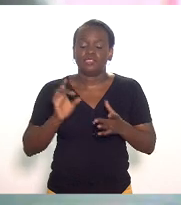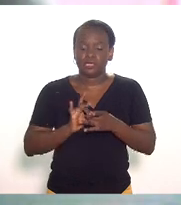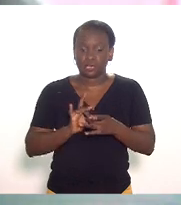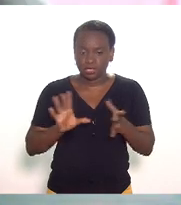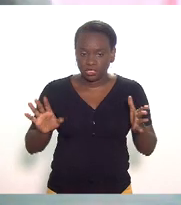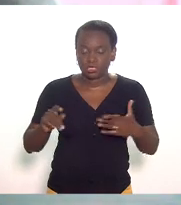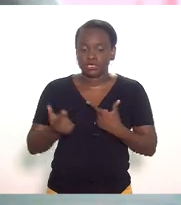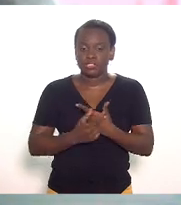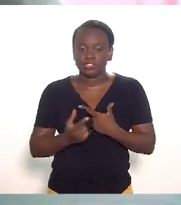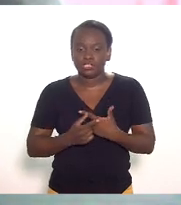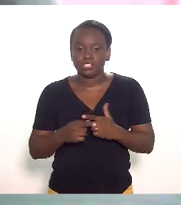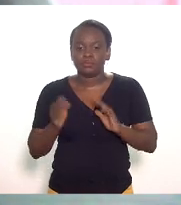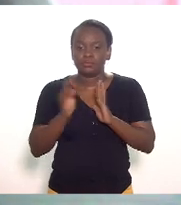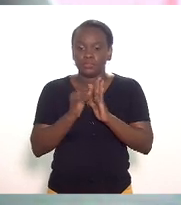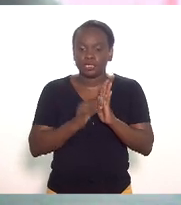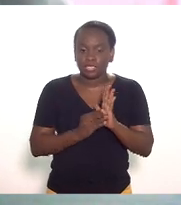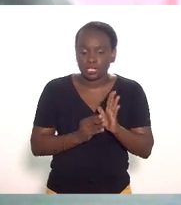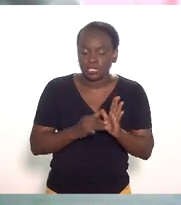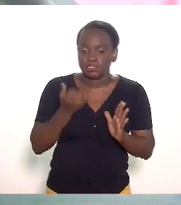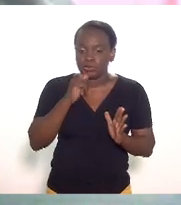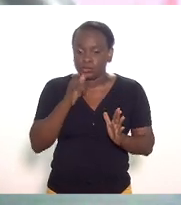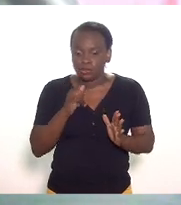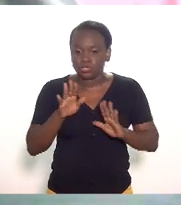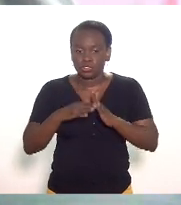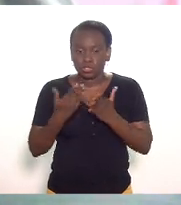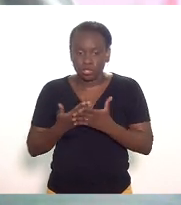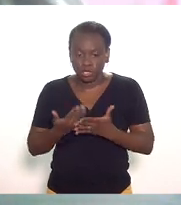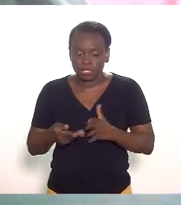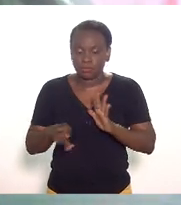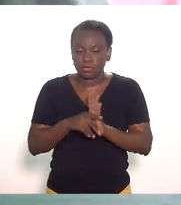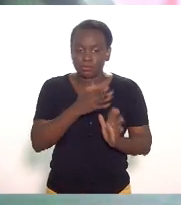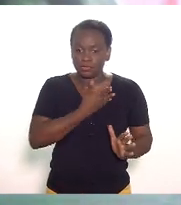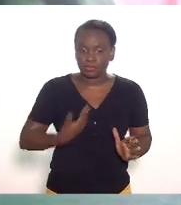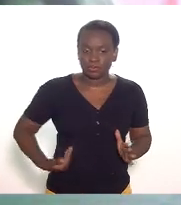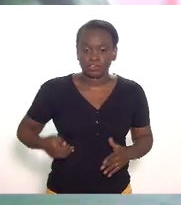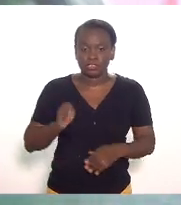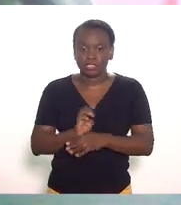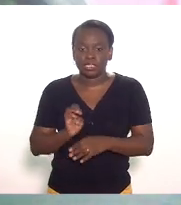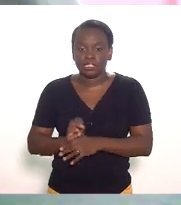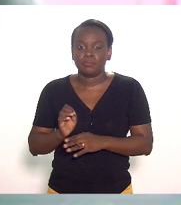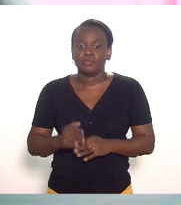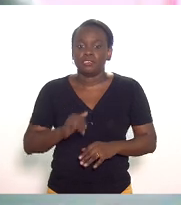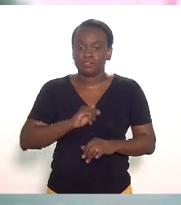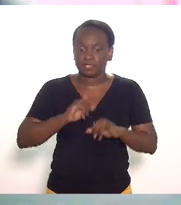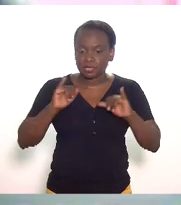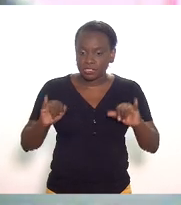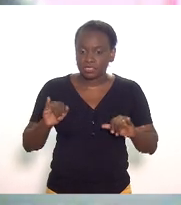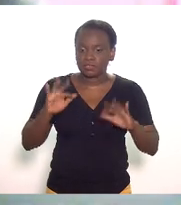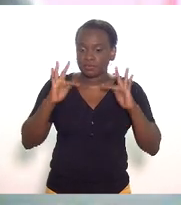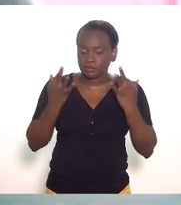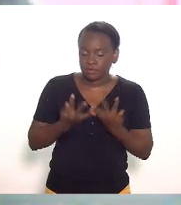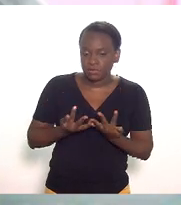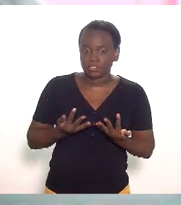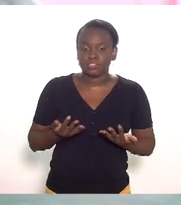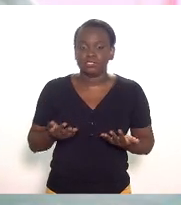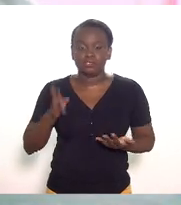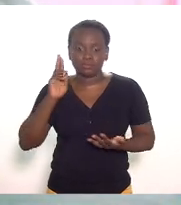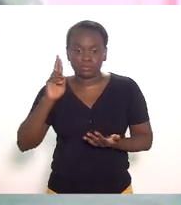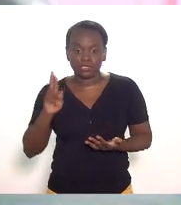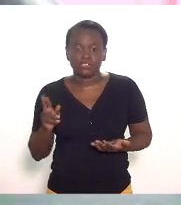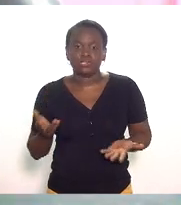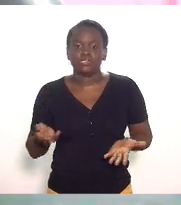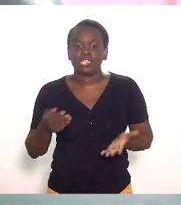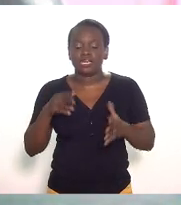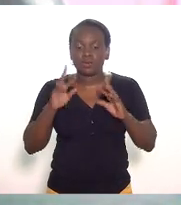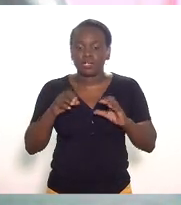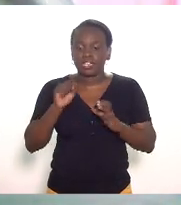Poder Executivo a instalar dispositivo eletrônico nas escolas da rede pública estadual para a comunicação dos pais ou responsáveis, ou seja, o SMS